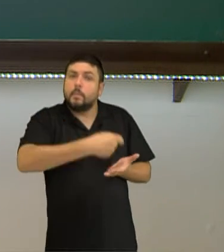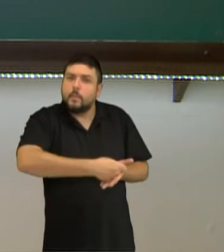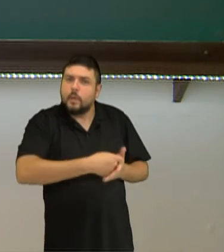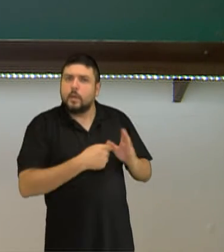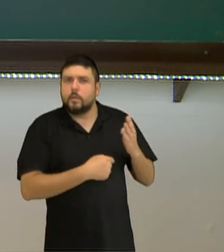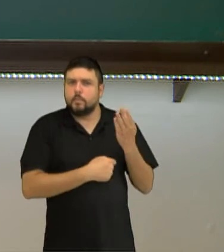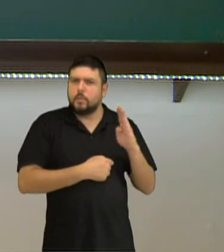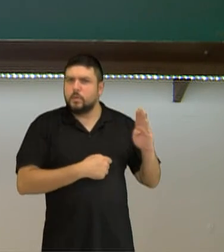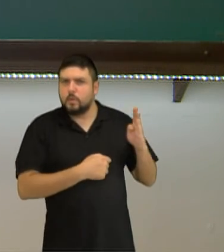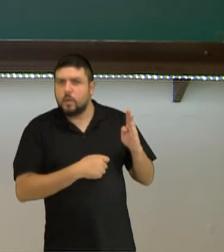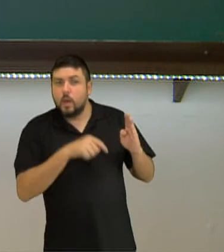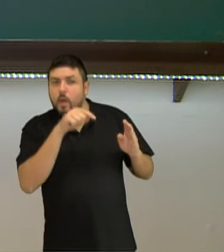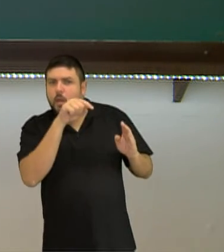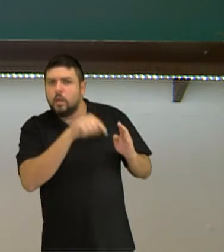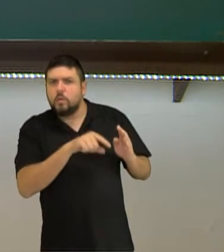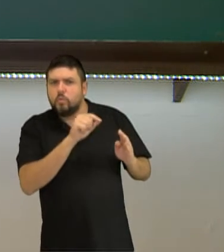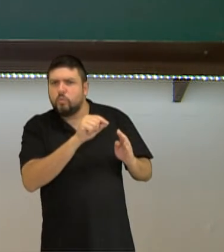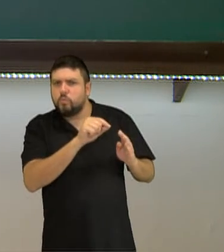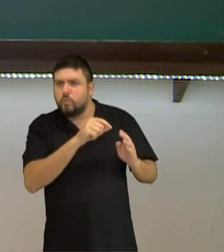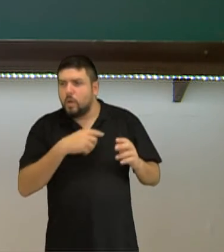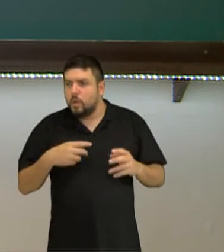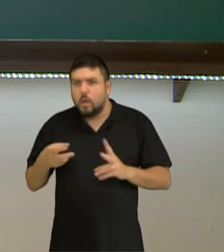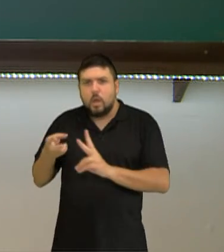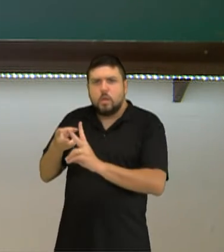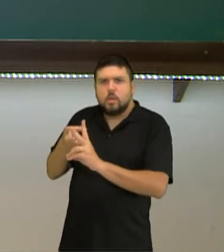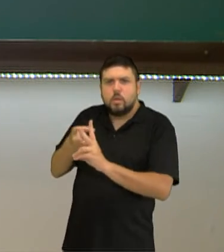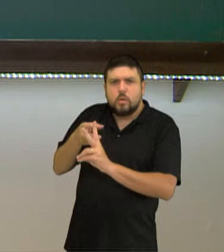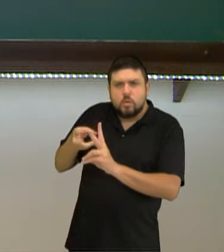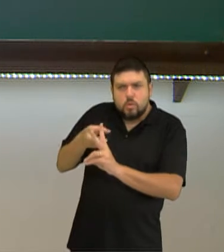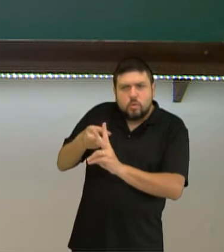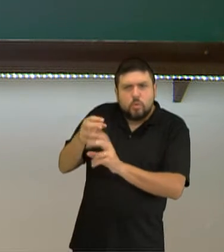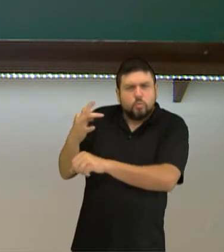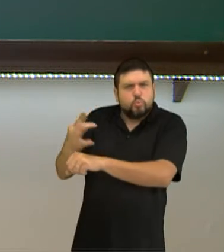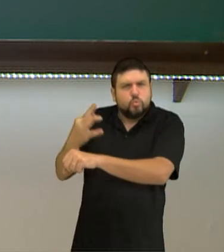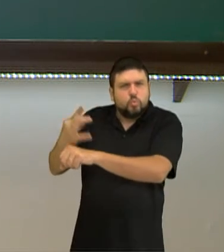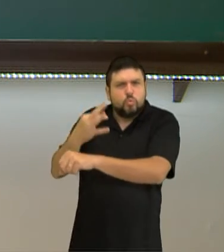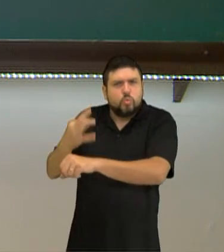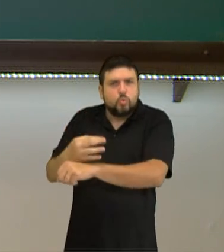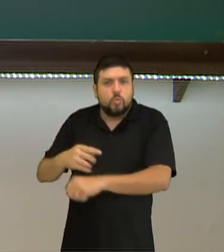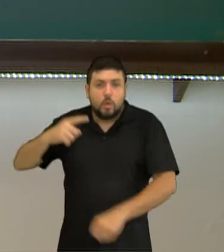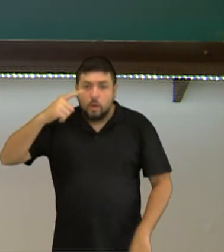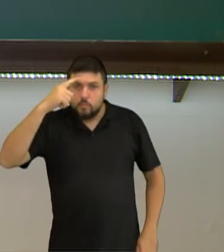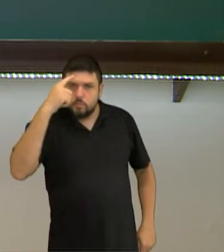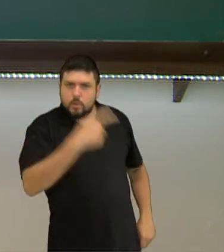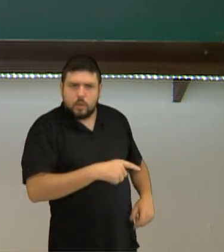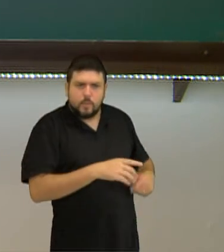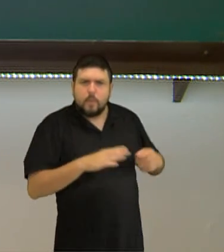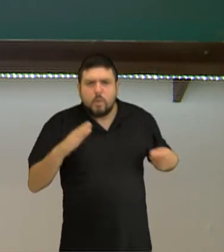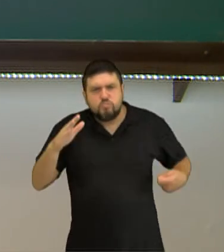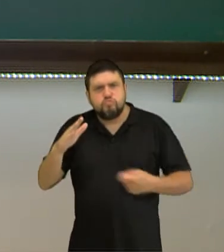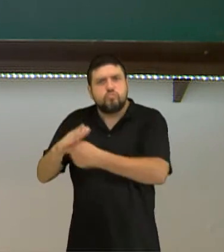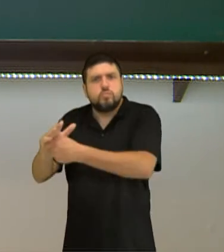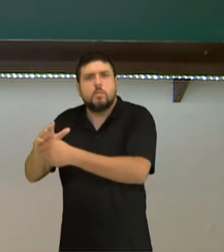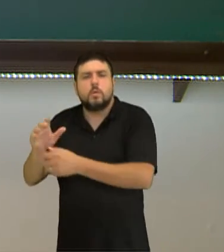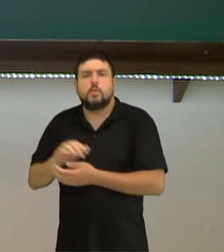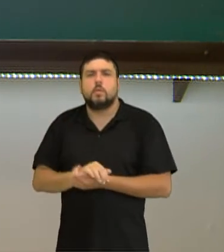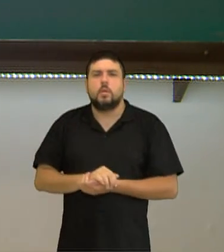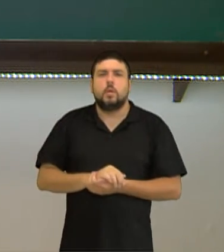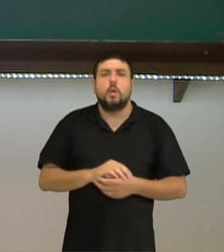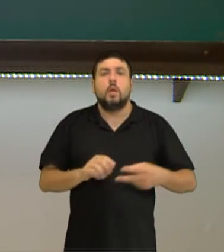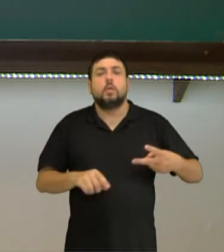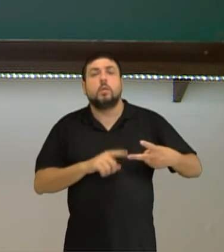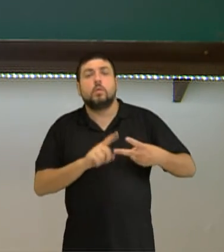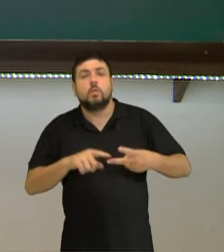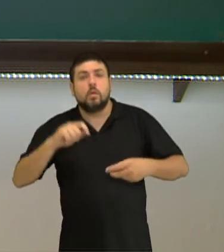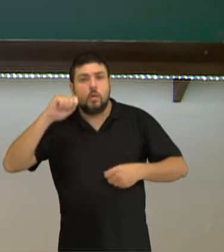combatesse os indígenas, né, que estavam resistindo a essa ocupação, capturasse esses indígenas, a captura de negros escravos fugitivos